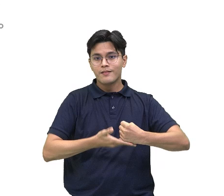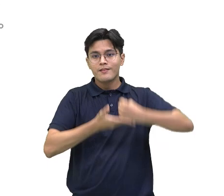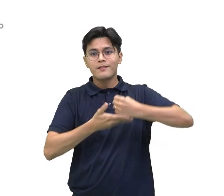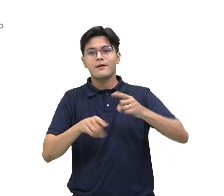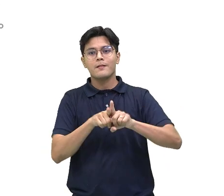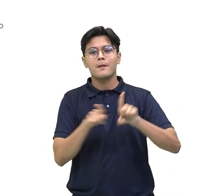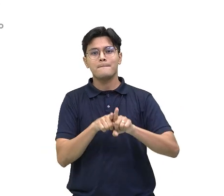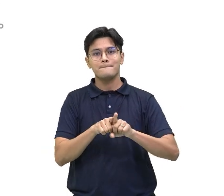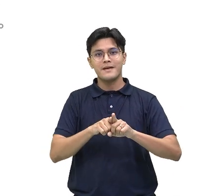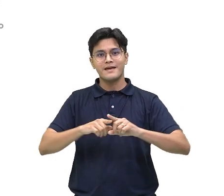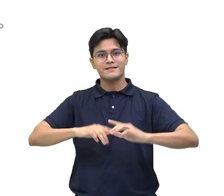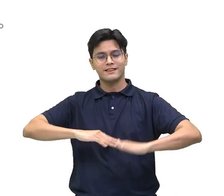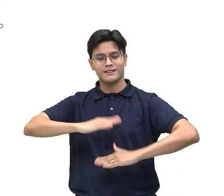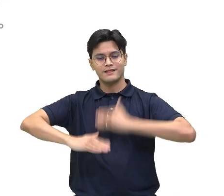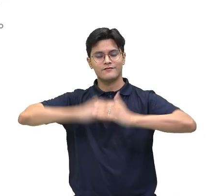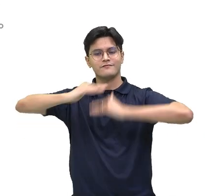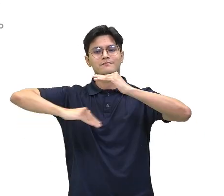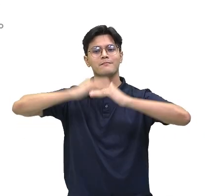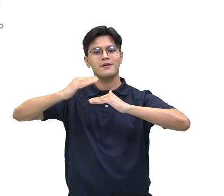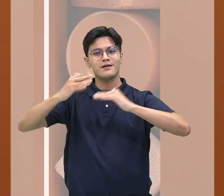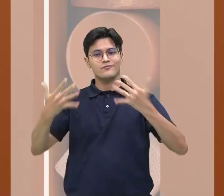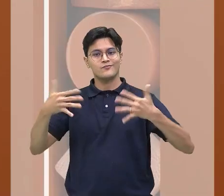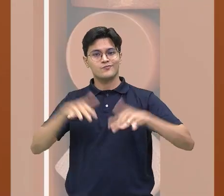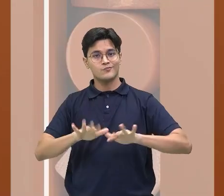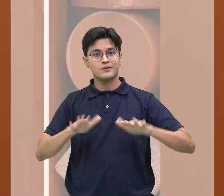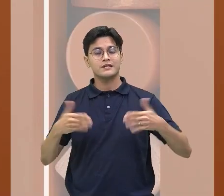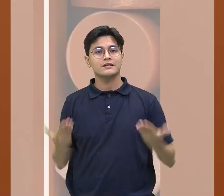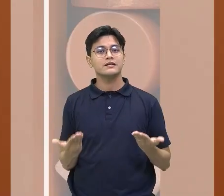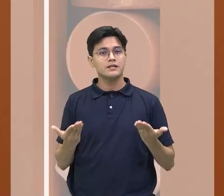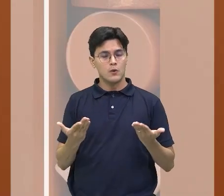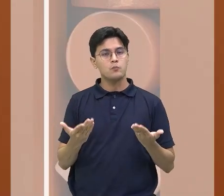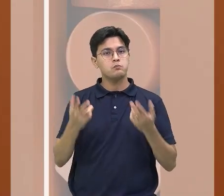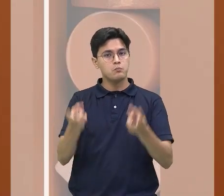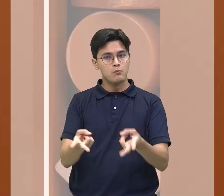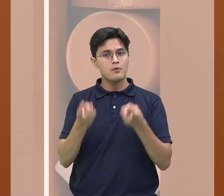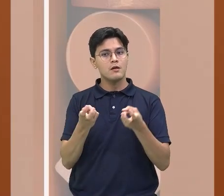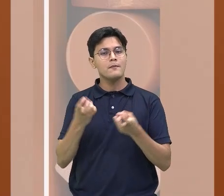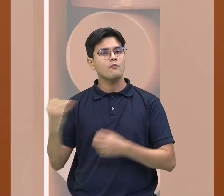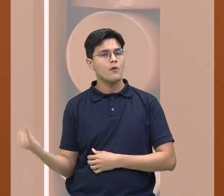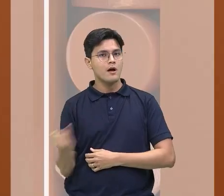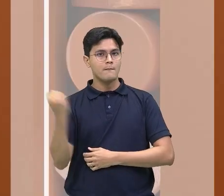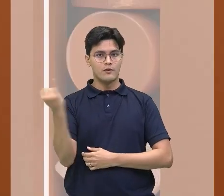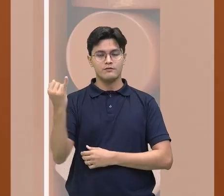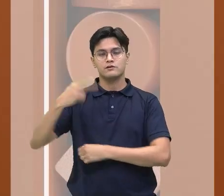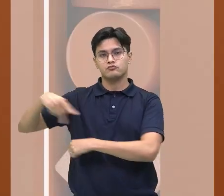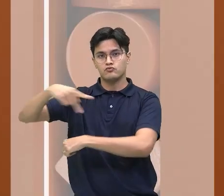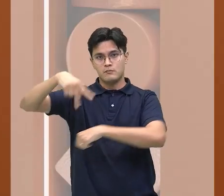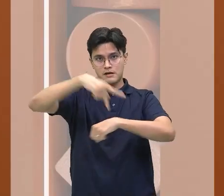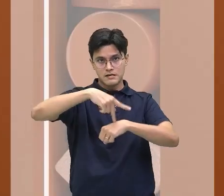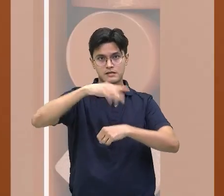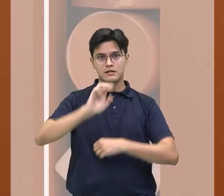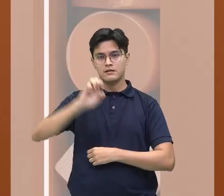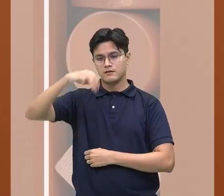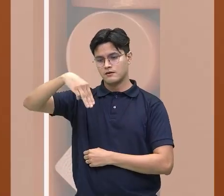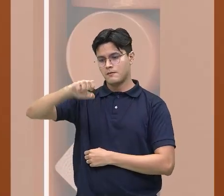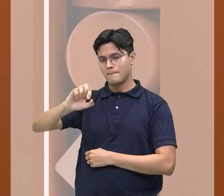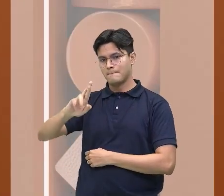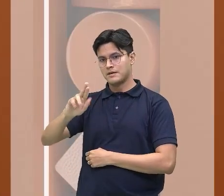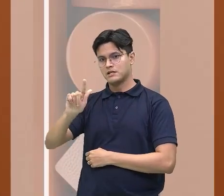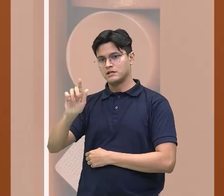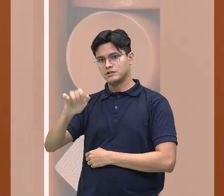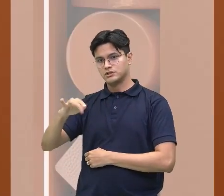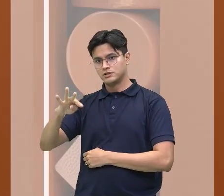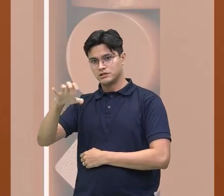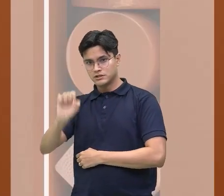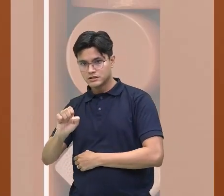tá? Então a gente observa hoje em dia a importância desses países emergentes se juntarem e um deles aí acaba se